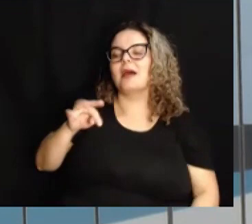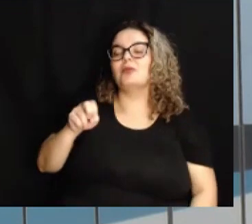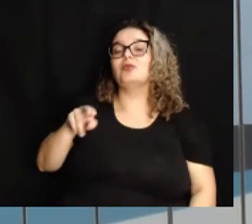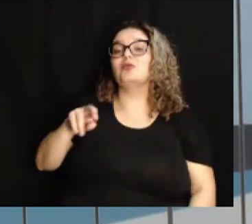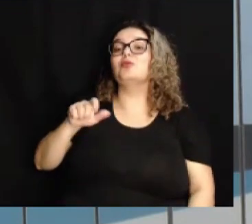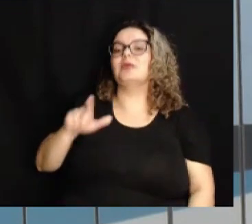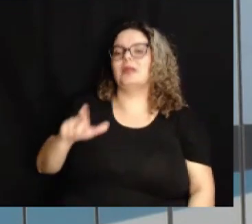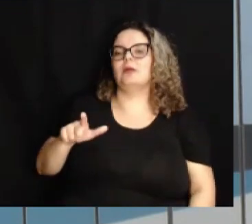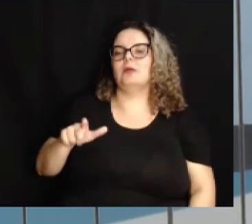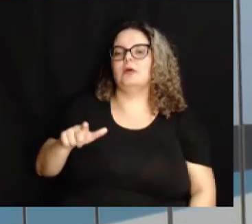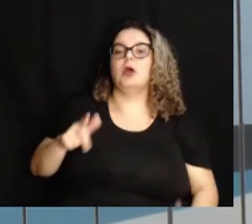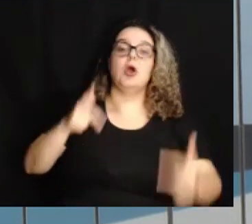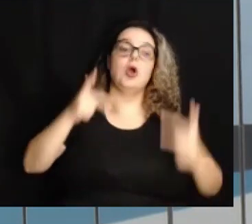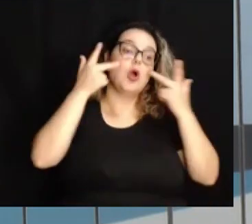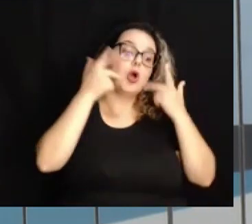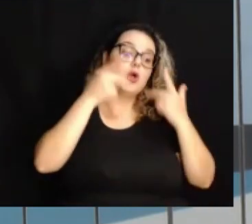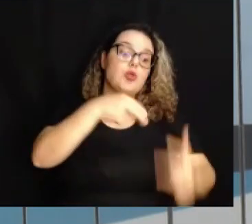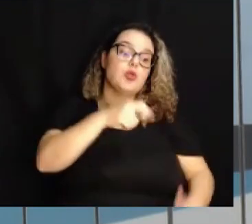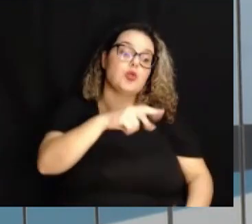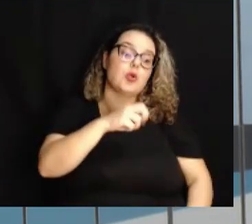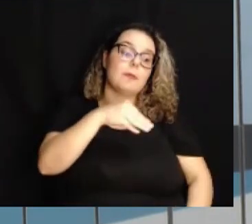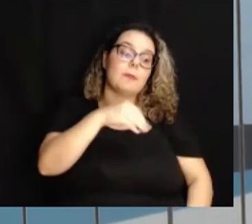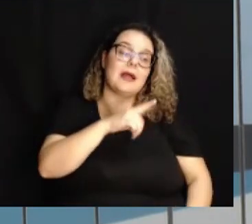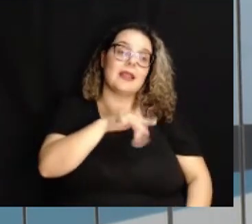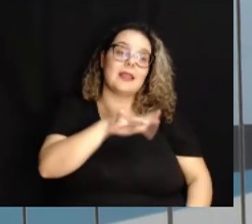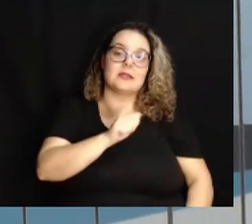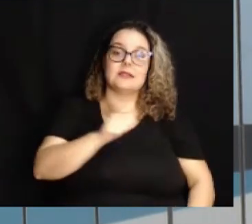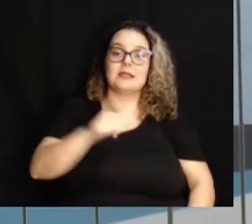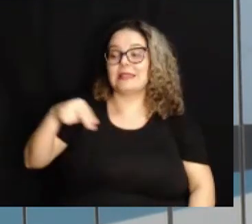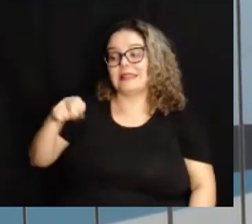gente naturaliza algo, sabe? Então acho que naturalizar é